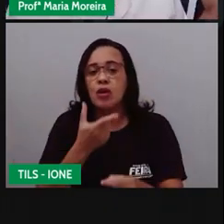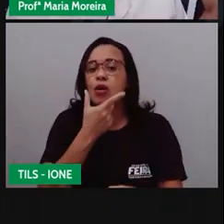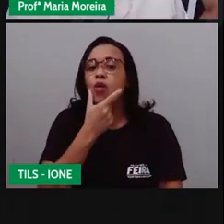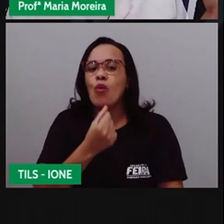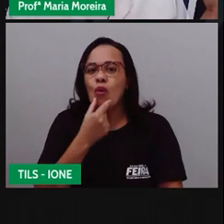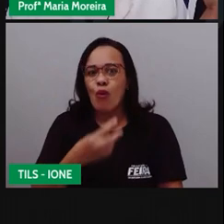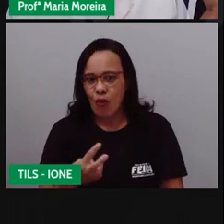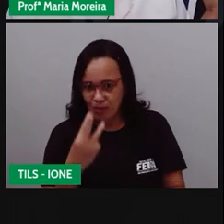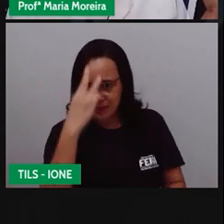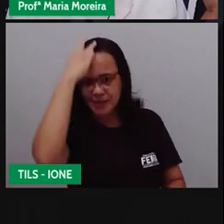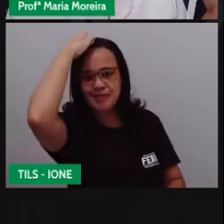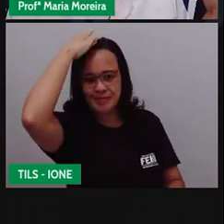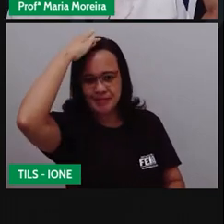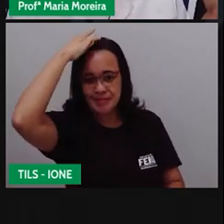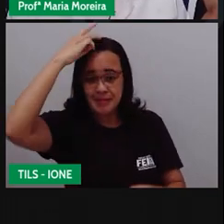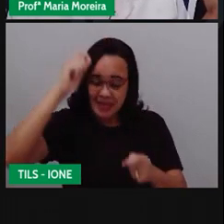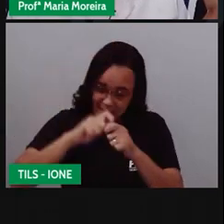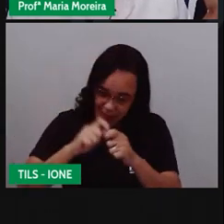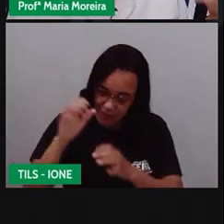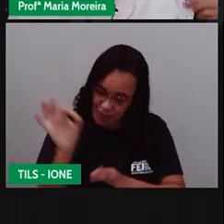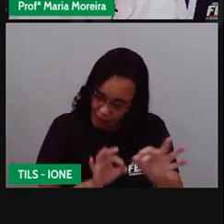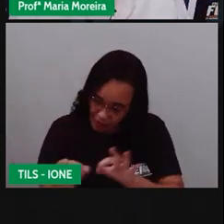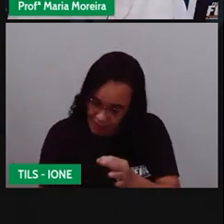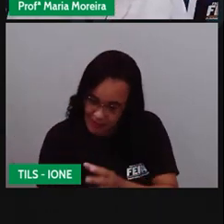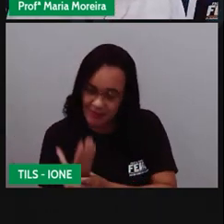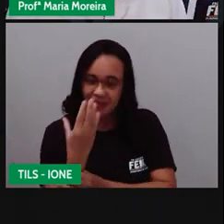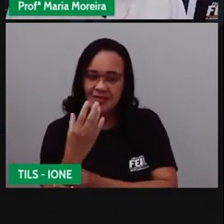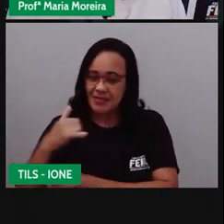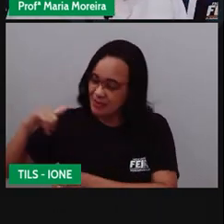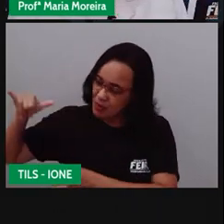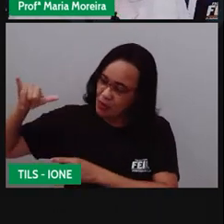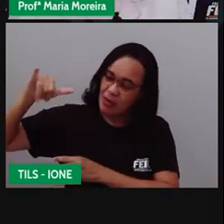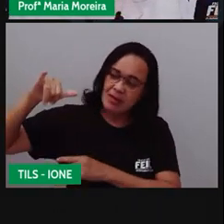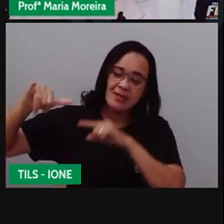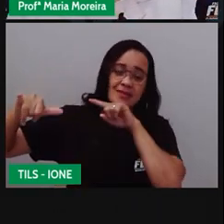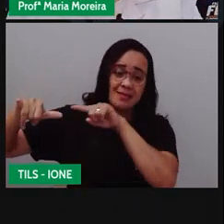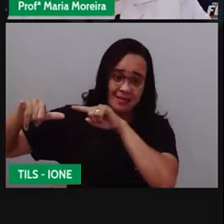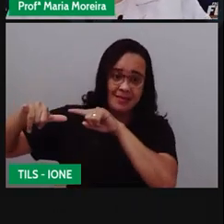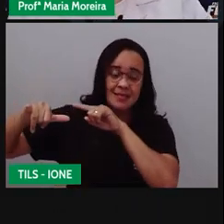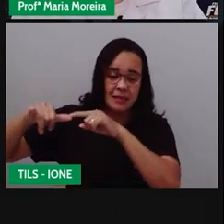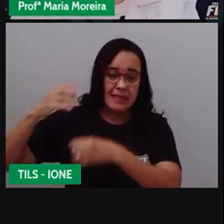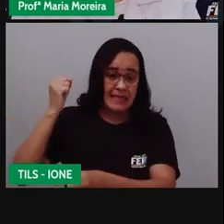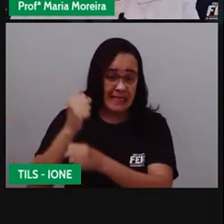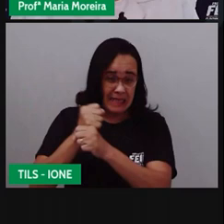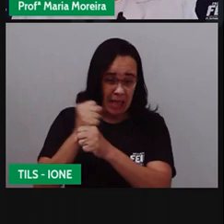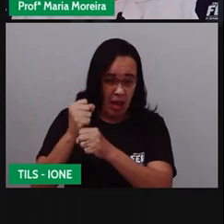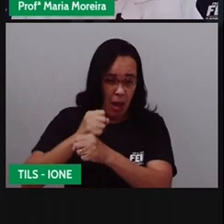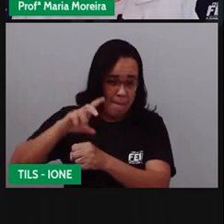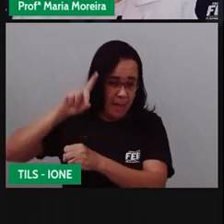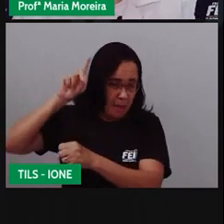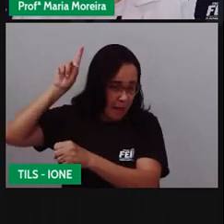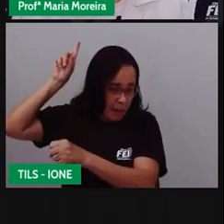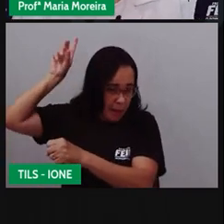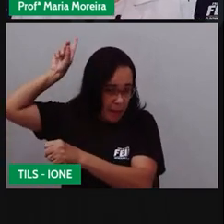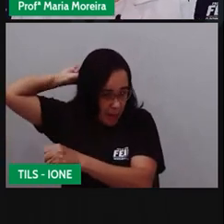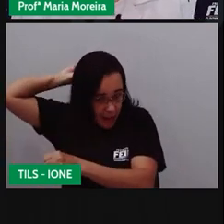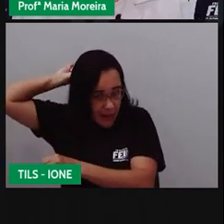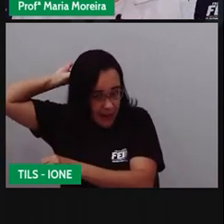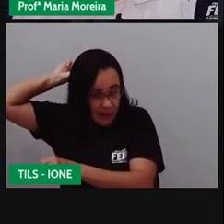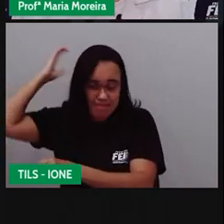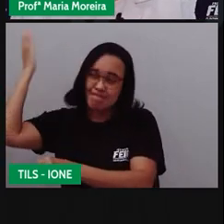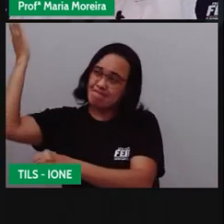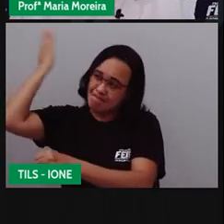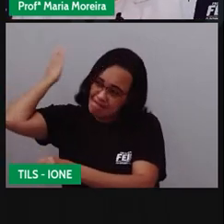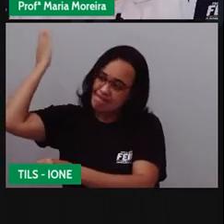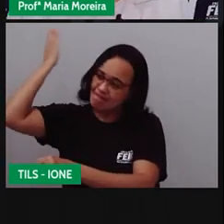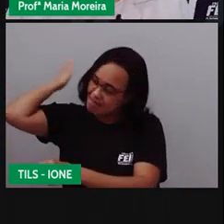O 14 bis, não é isso? Então, naquela época, eu estou me referindo à época em que eu estou... falando no momento